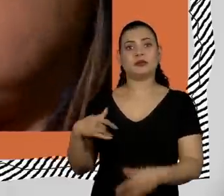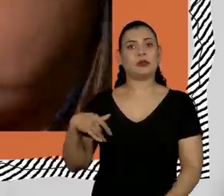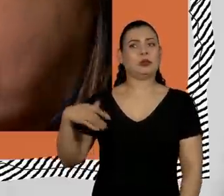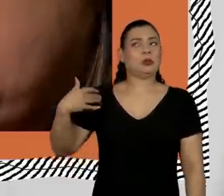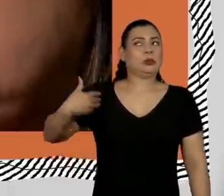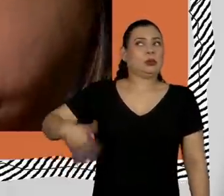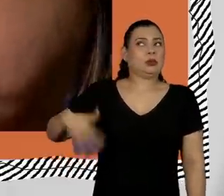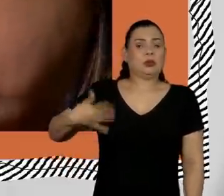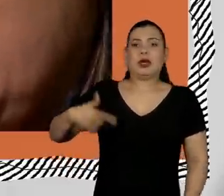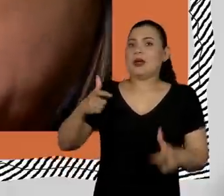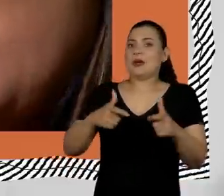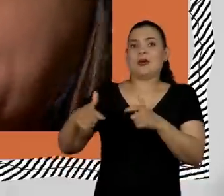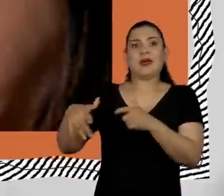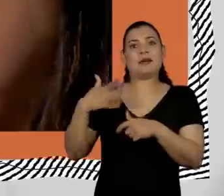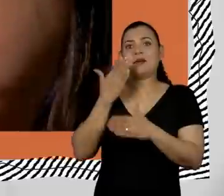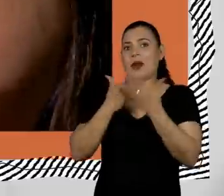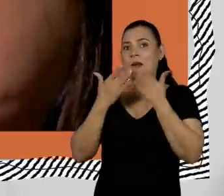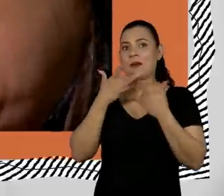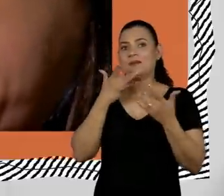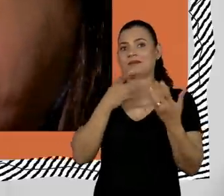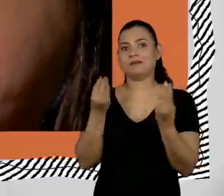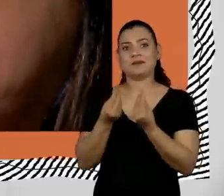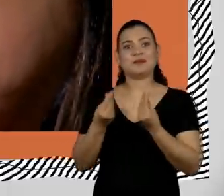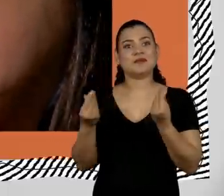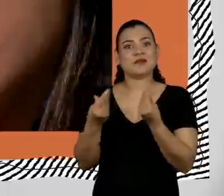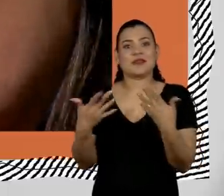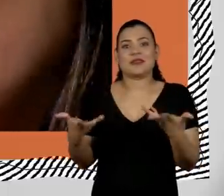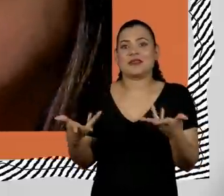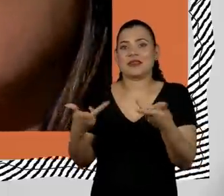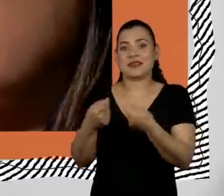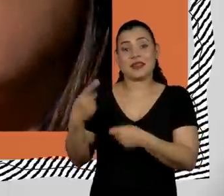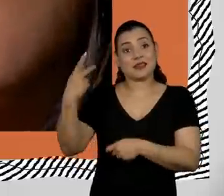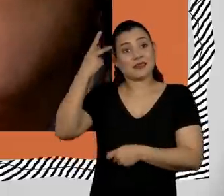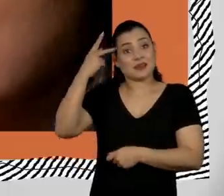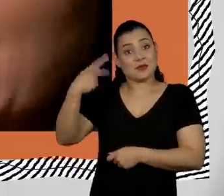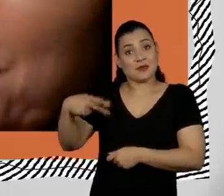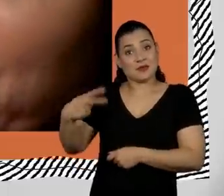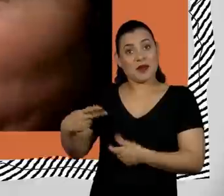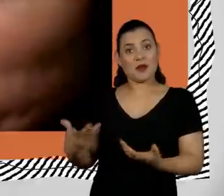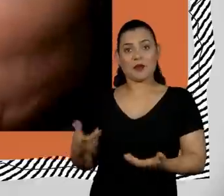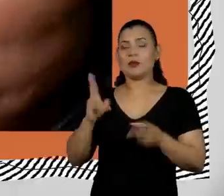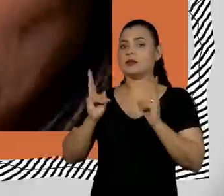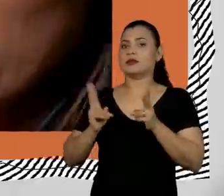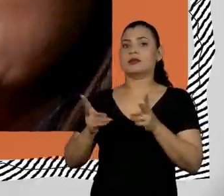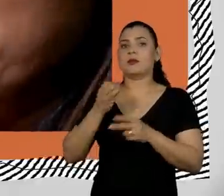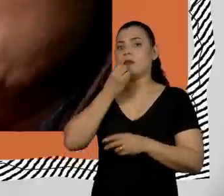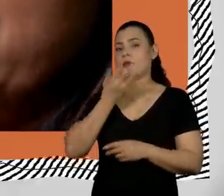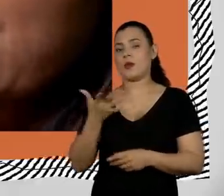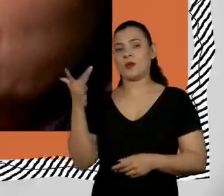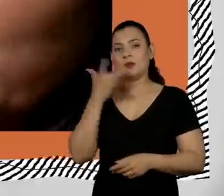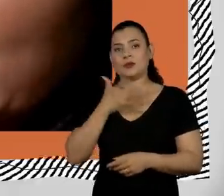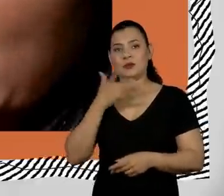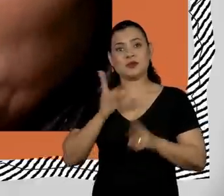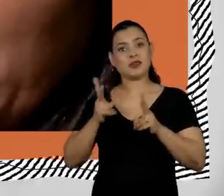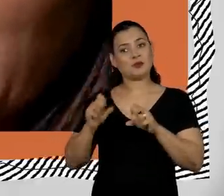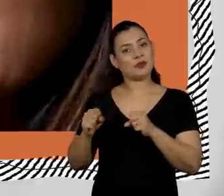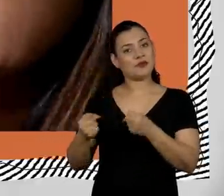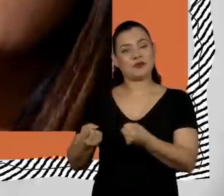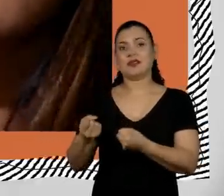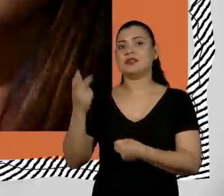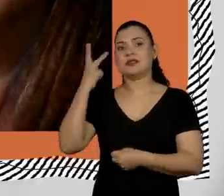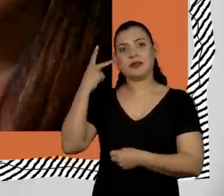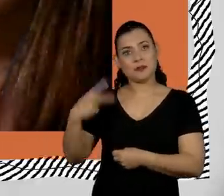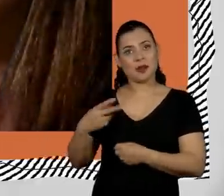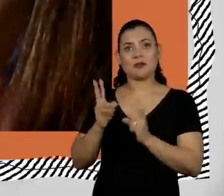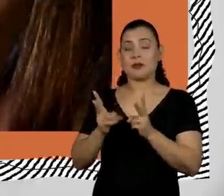grandes lugares para comer São Paulo sempre foi muito boa sempre defende muito São Paulo